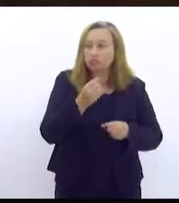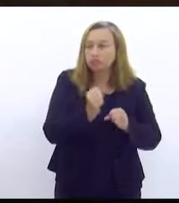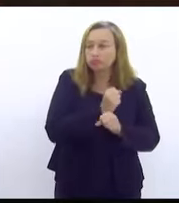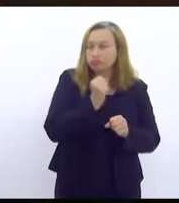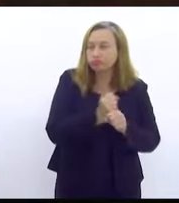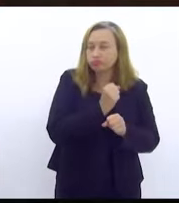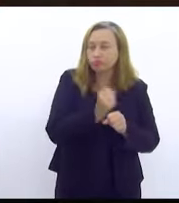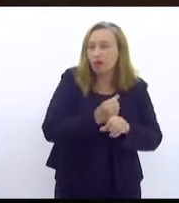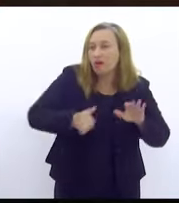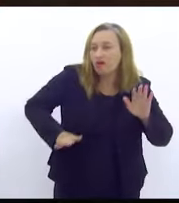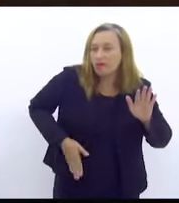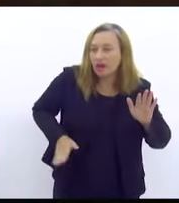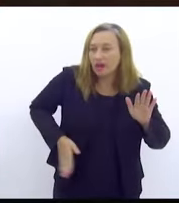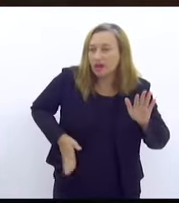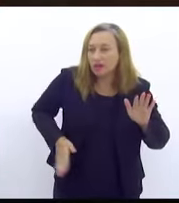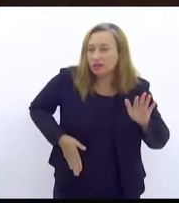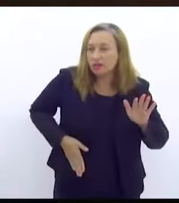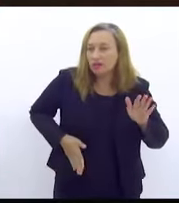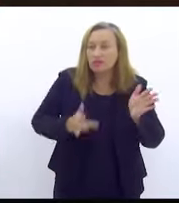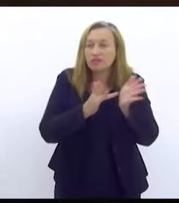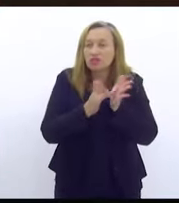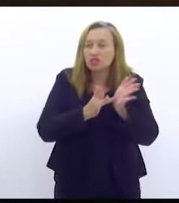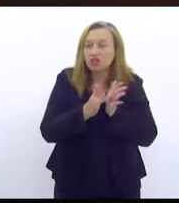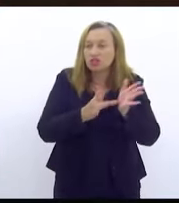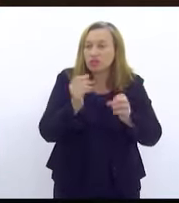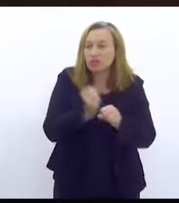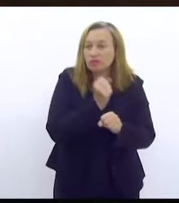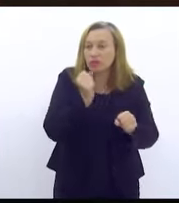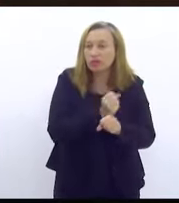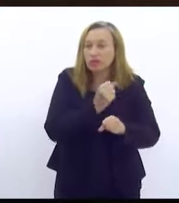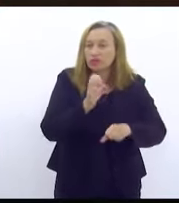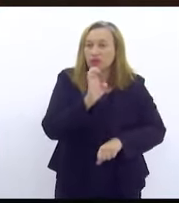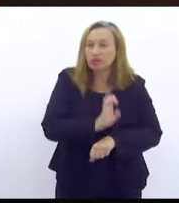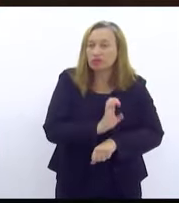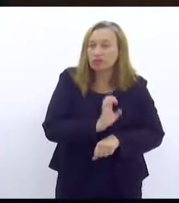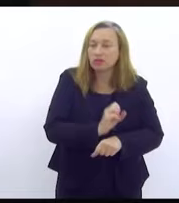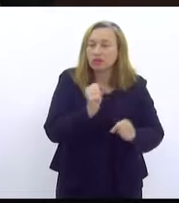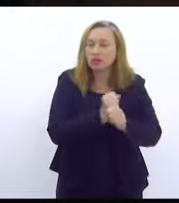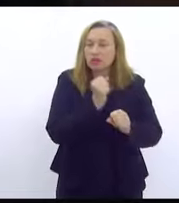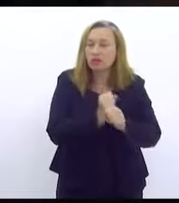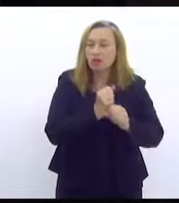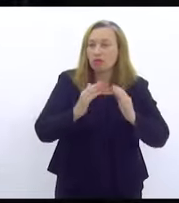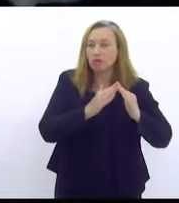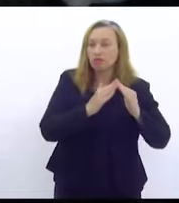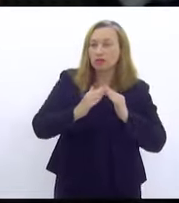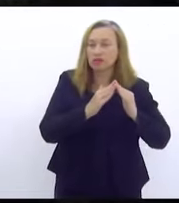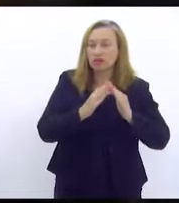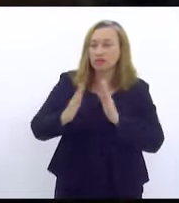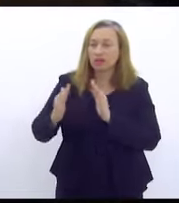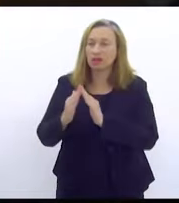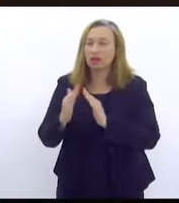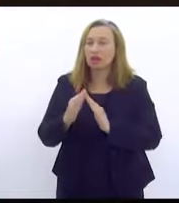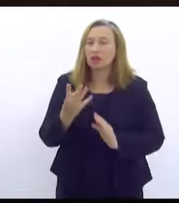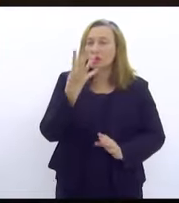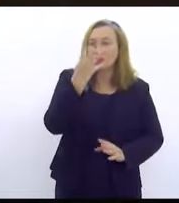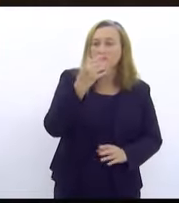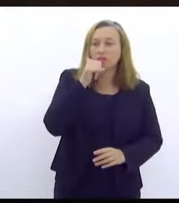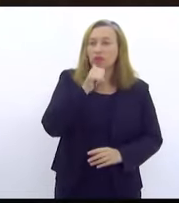verdade um vagabundo travestido de pedreiro num estado aí, estava fazendo uma obra ao lado de uma casa onde moravam quatro